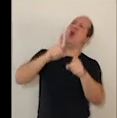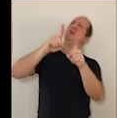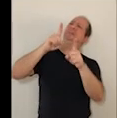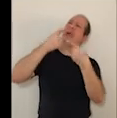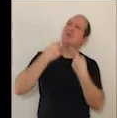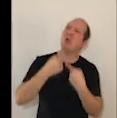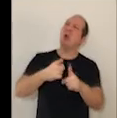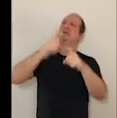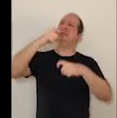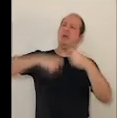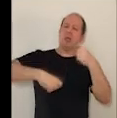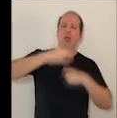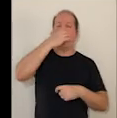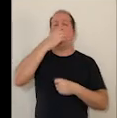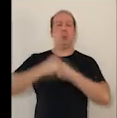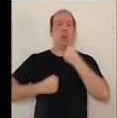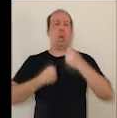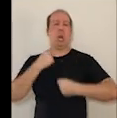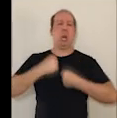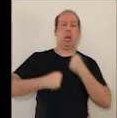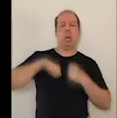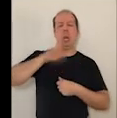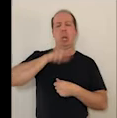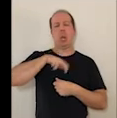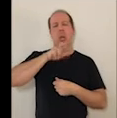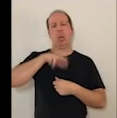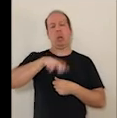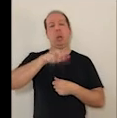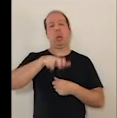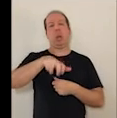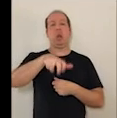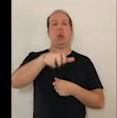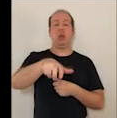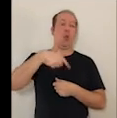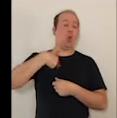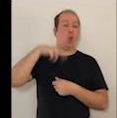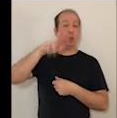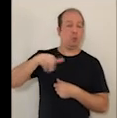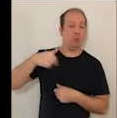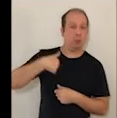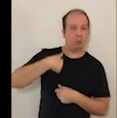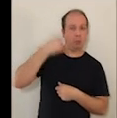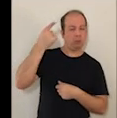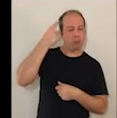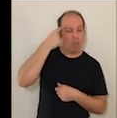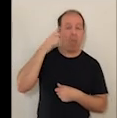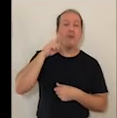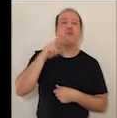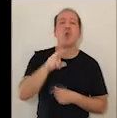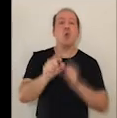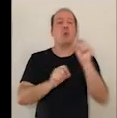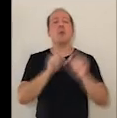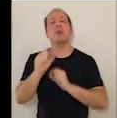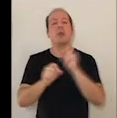pudor! Corri em direção aos gritos, pois nunca tinha ouvido dizer que em Veneza fosse preciso usar